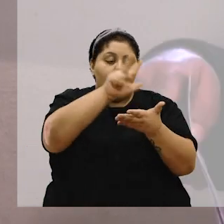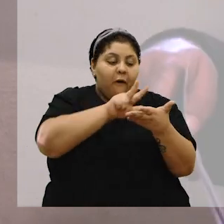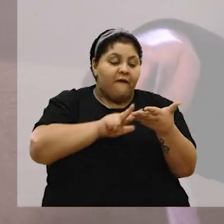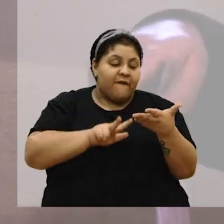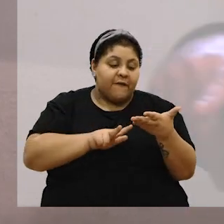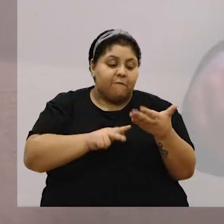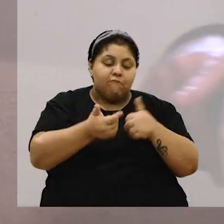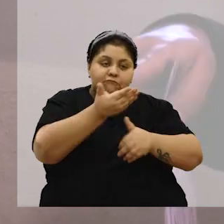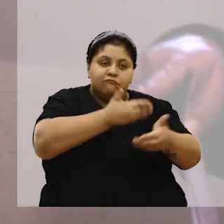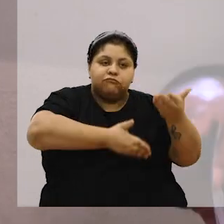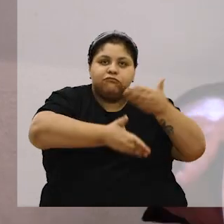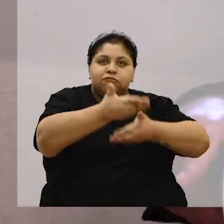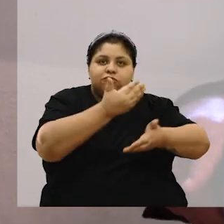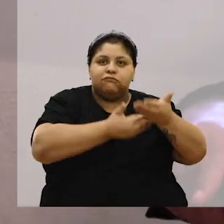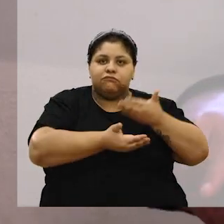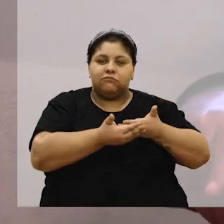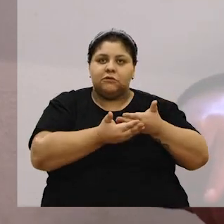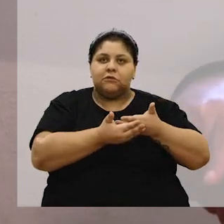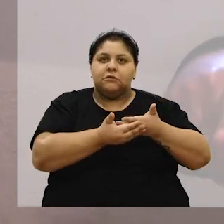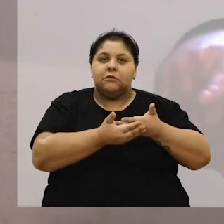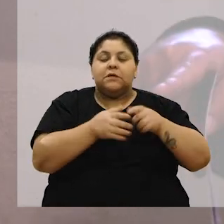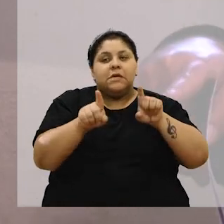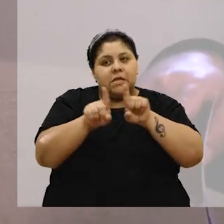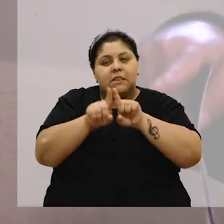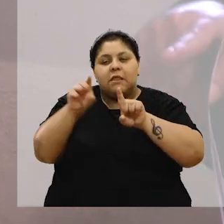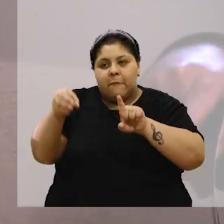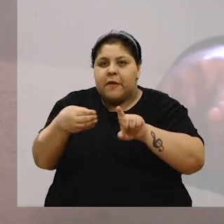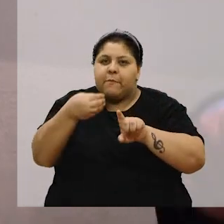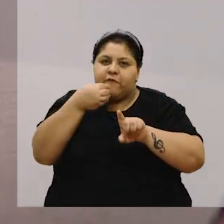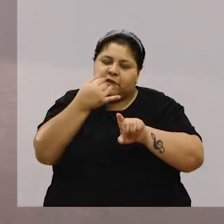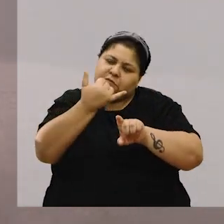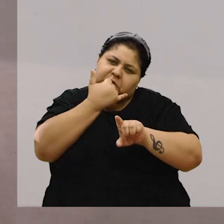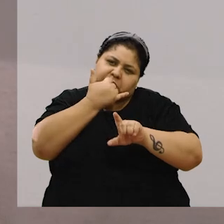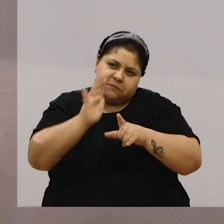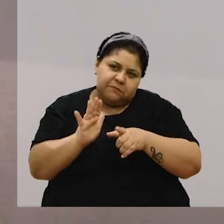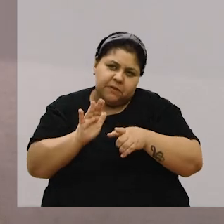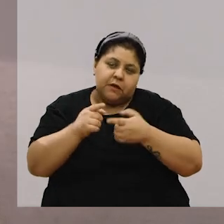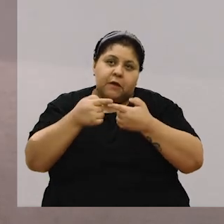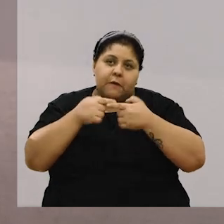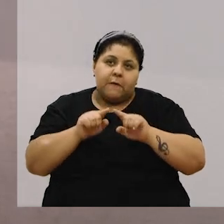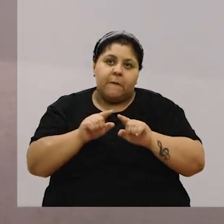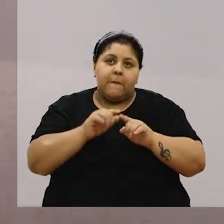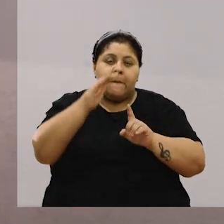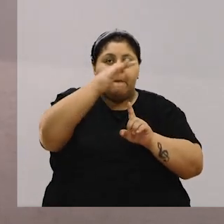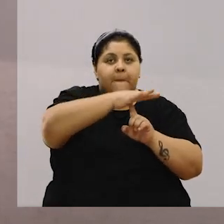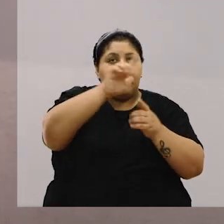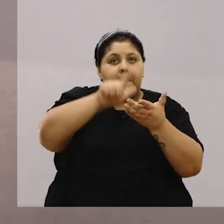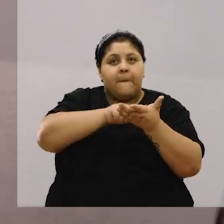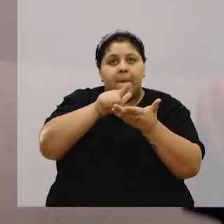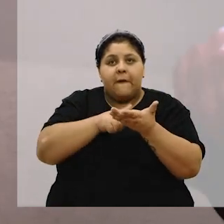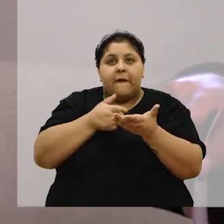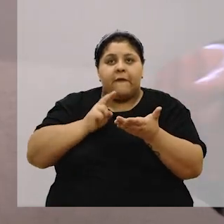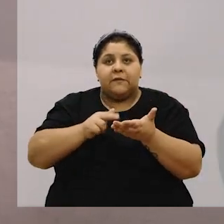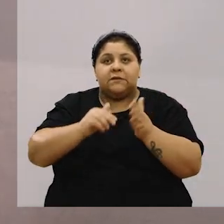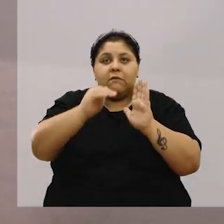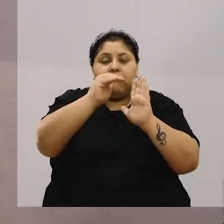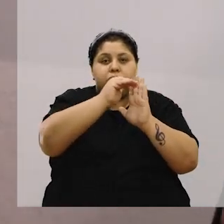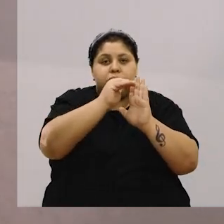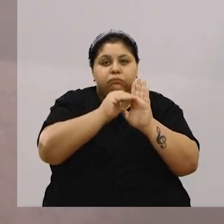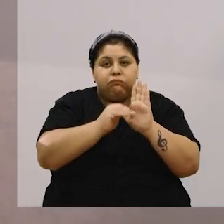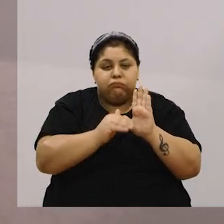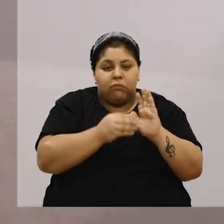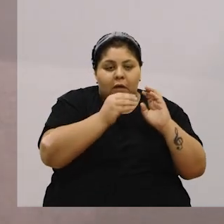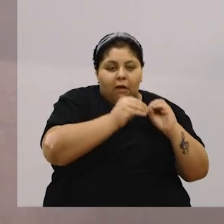vocês avaliam também essa interlocução? E aí, me estendendo um pouco, me desculpa, mas nas edições de Feira do Livro, o programa